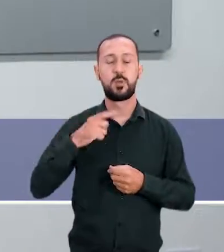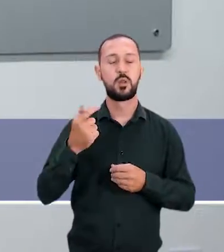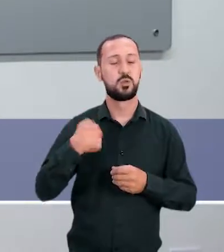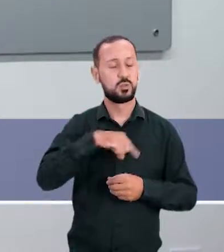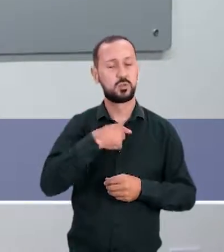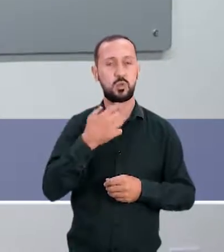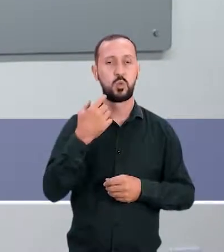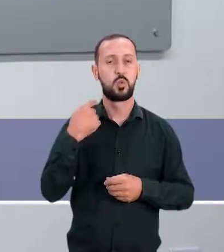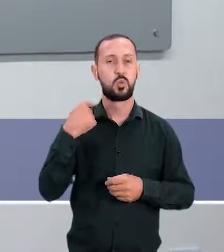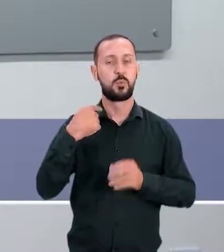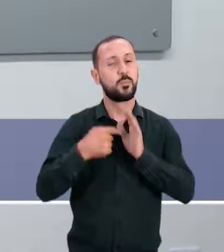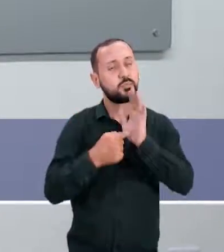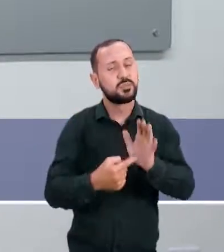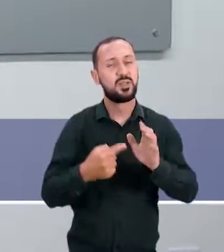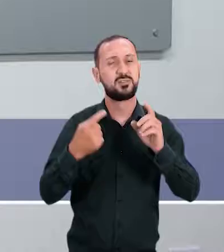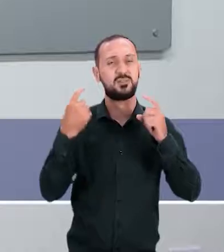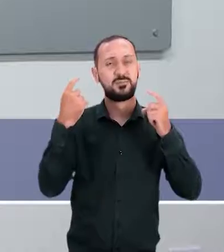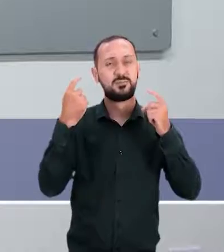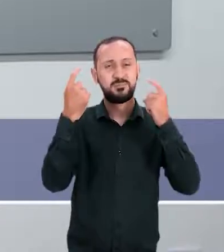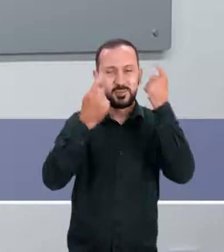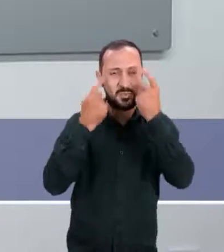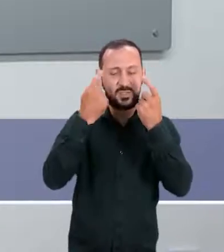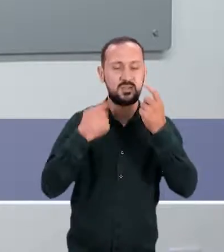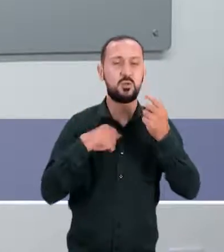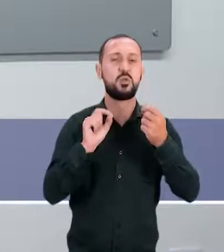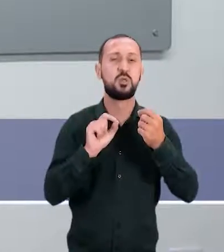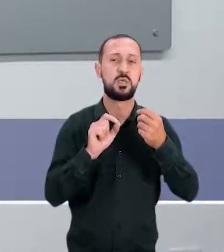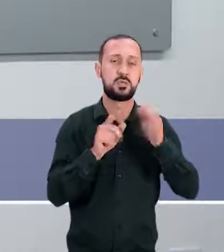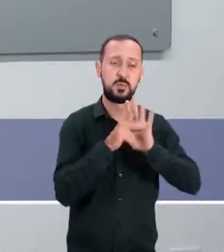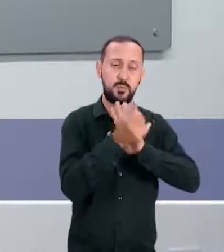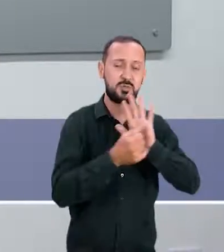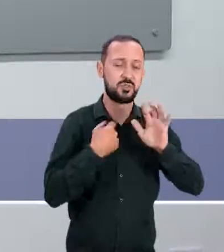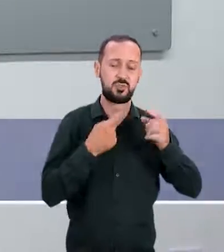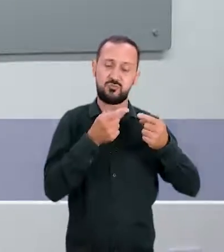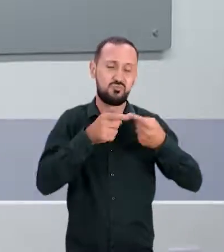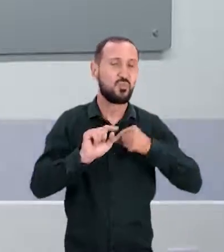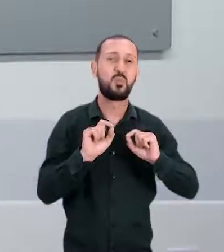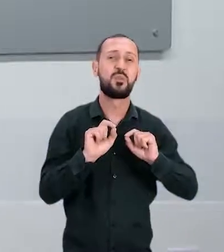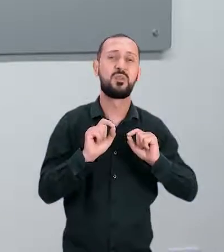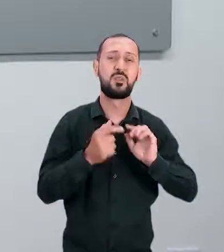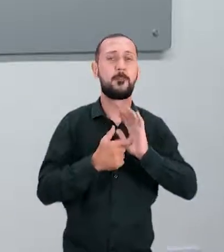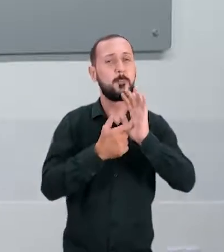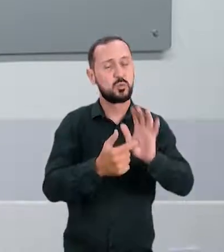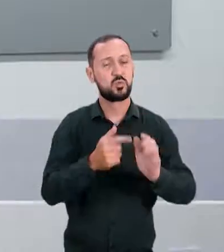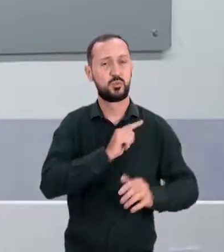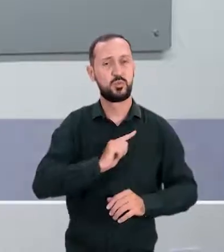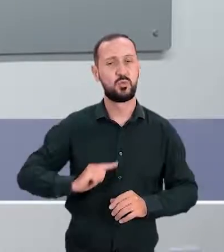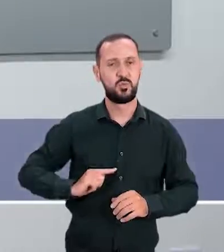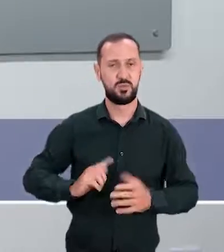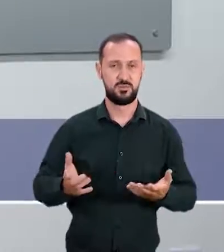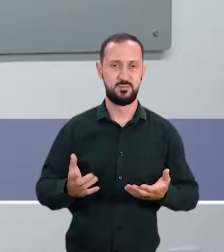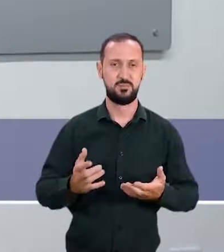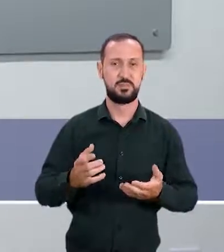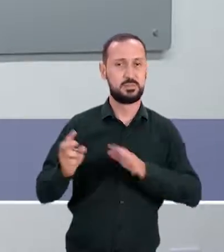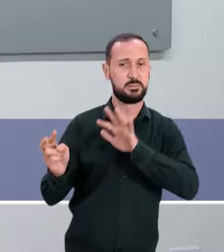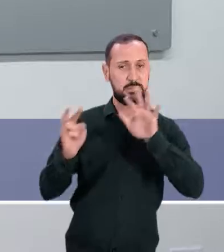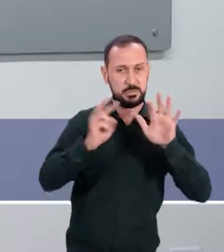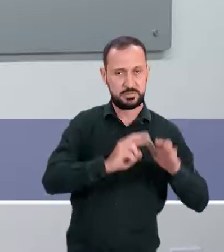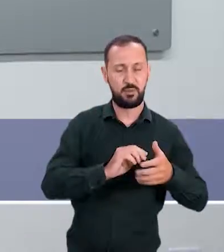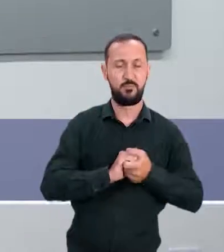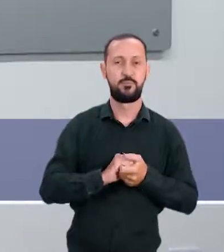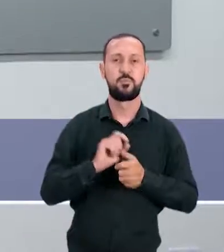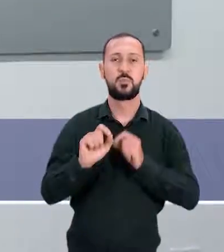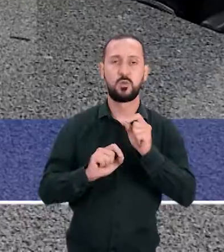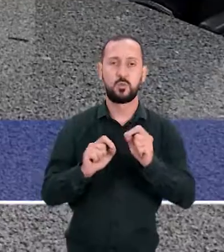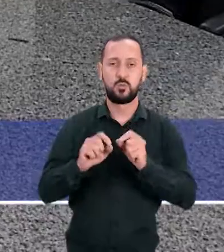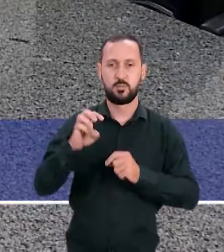colocar de uma maneira bastante tranquila a nossa preocupação e a nossa contrariedade em relação a esse projeto de lei que foi colocado pelo governo, pelo Executivo Estadual